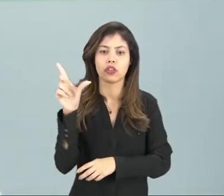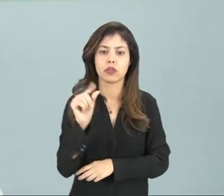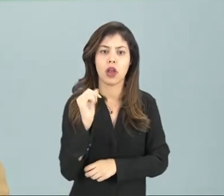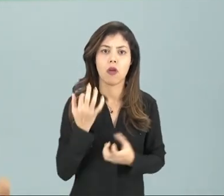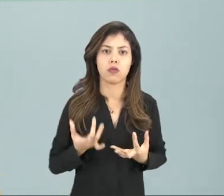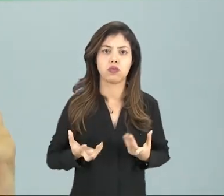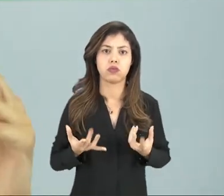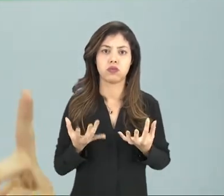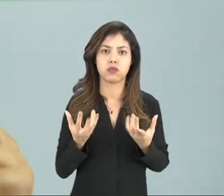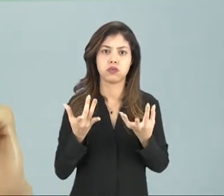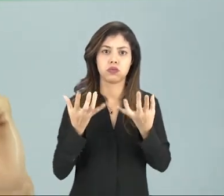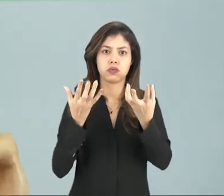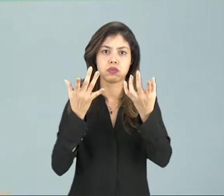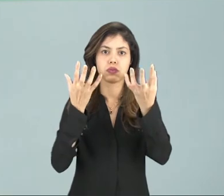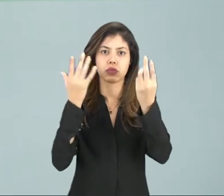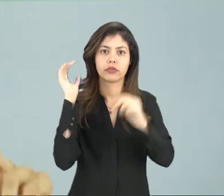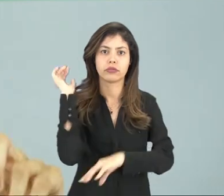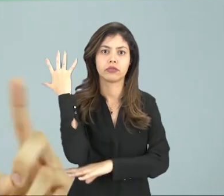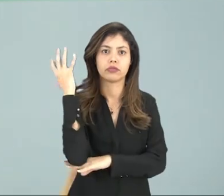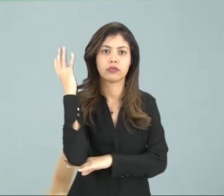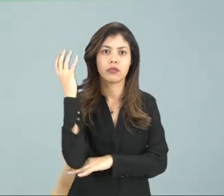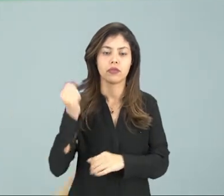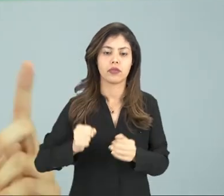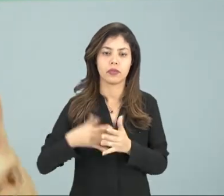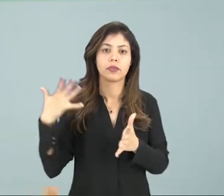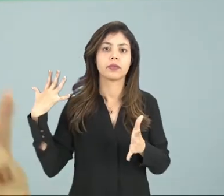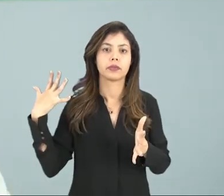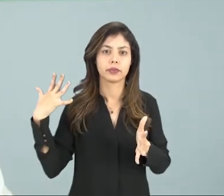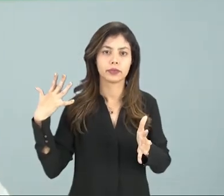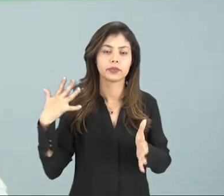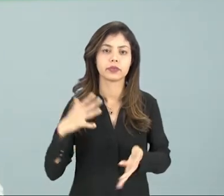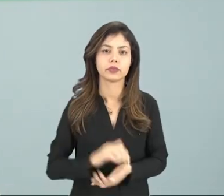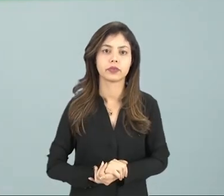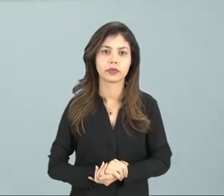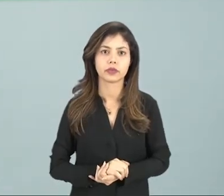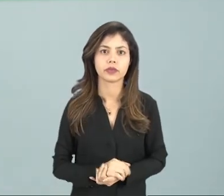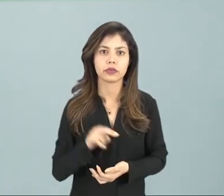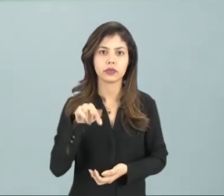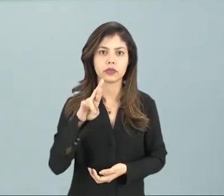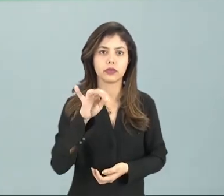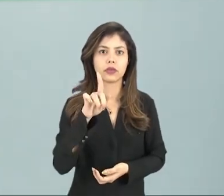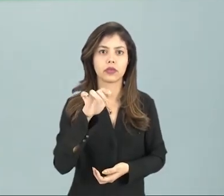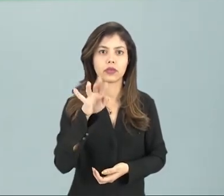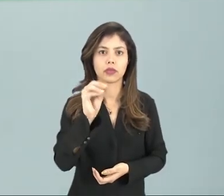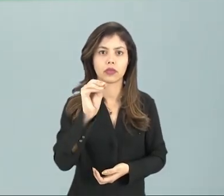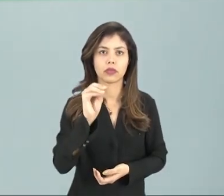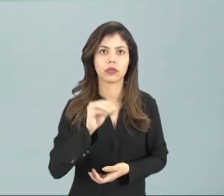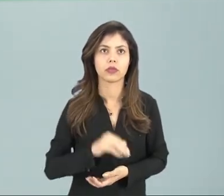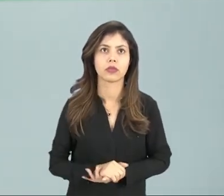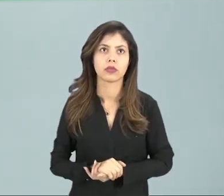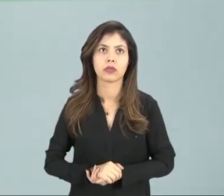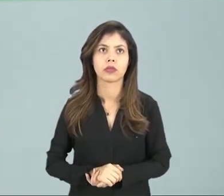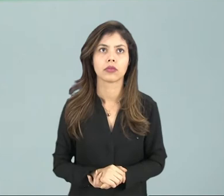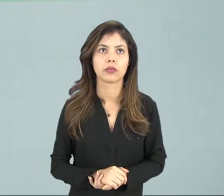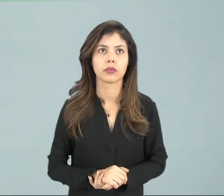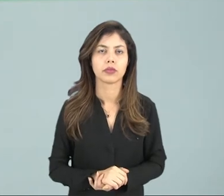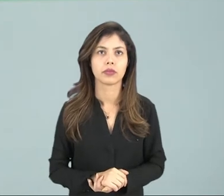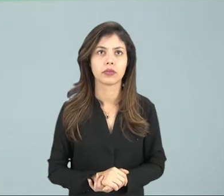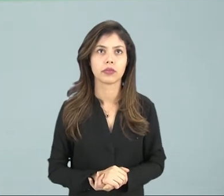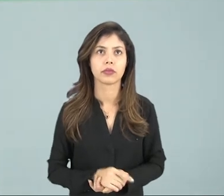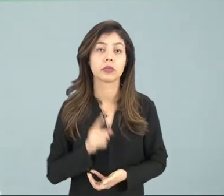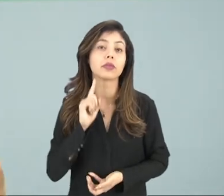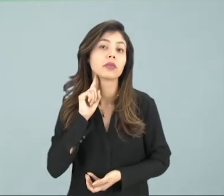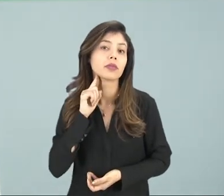queimadas que tem o que excesso de dióxido de enxofre e de nitrogénio ok o